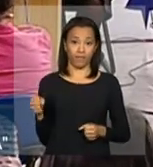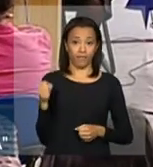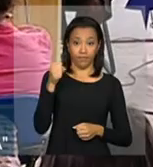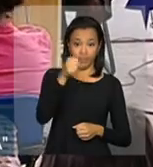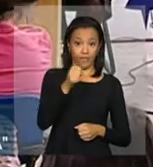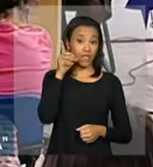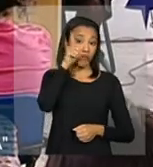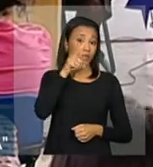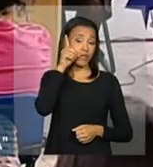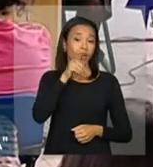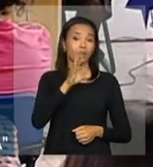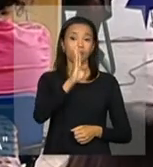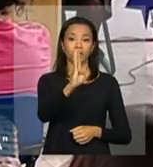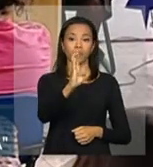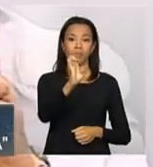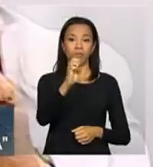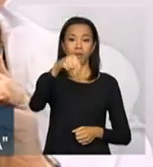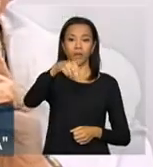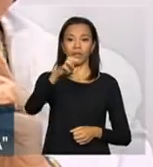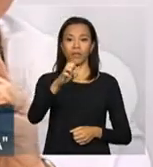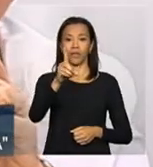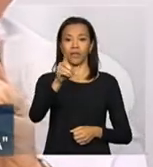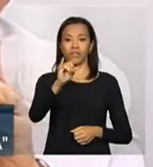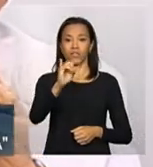pediu rapidamente a palavra, pois eu vou,